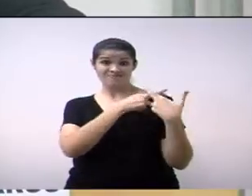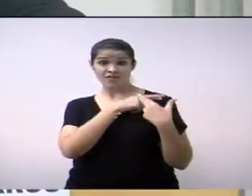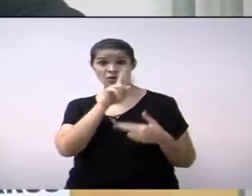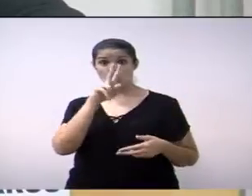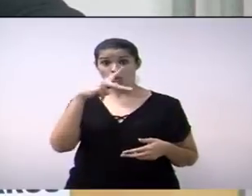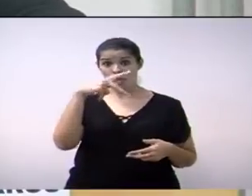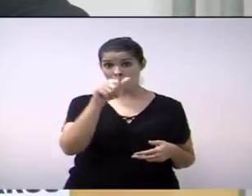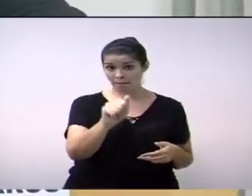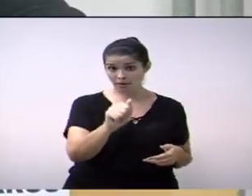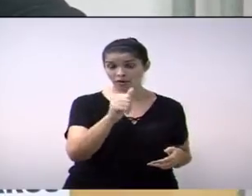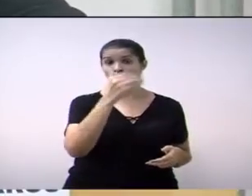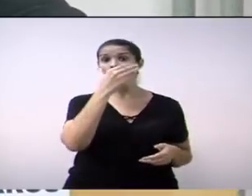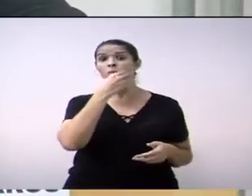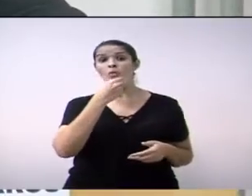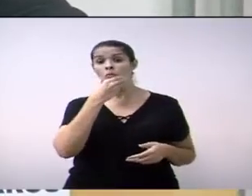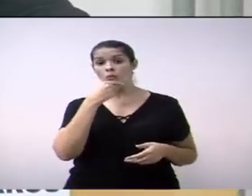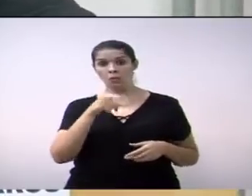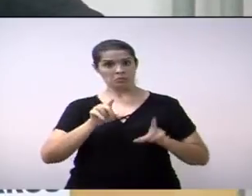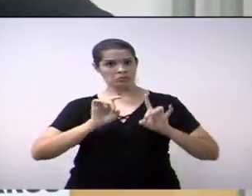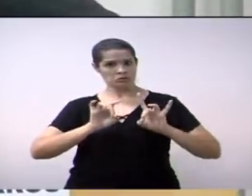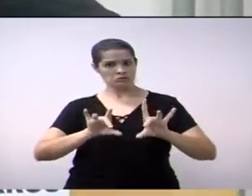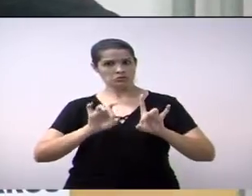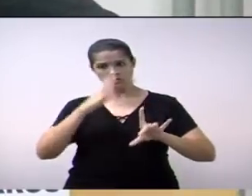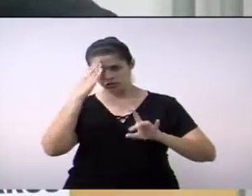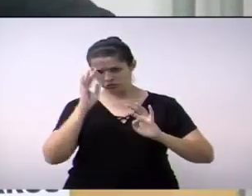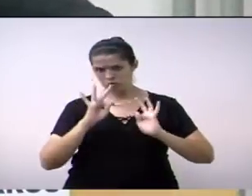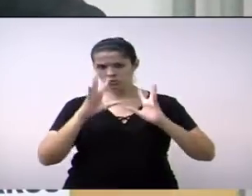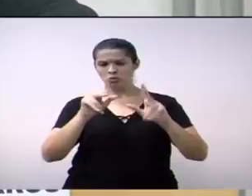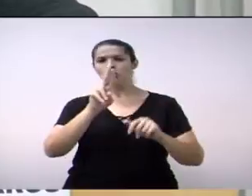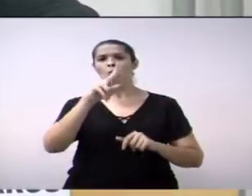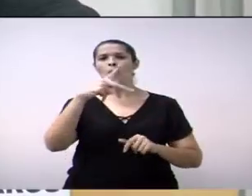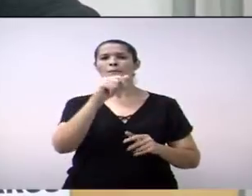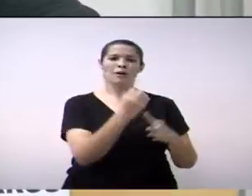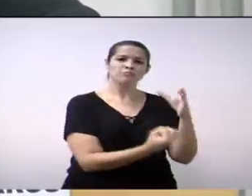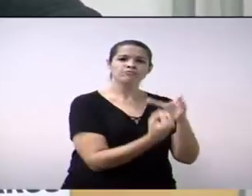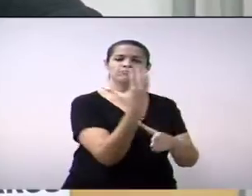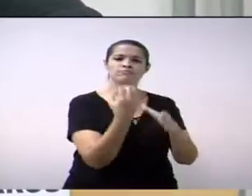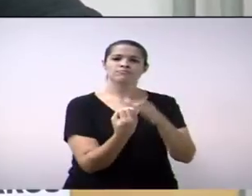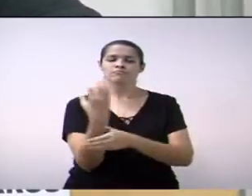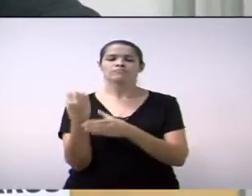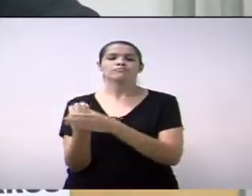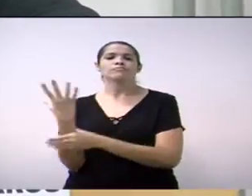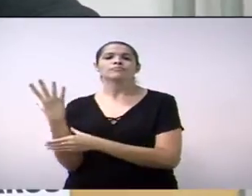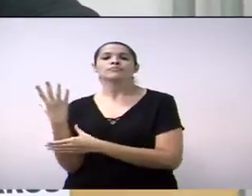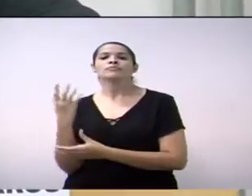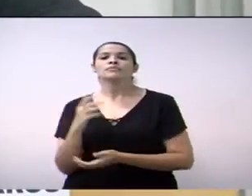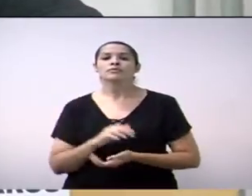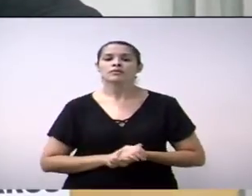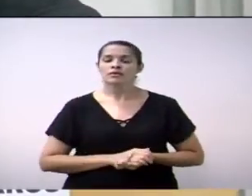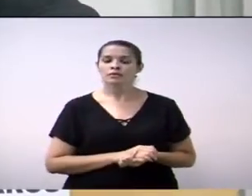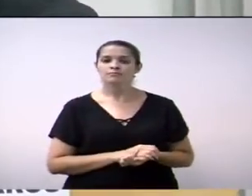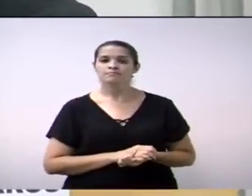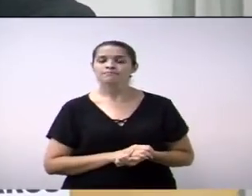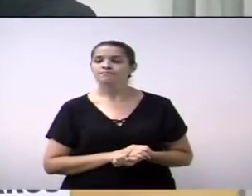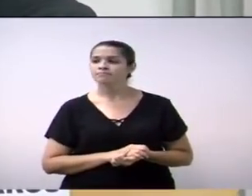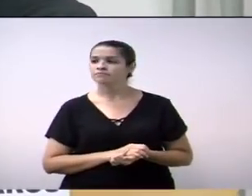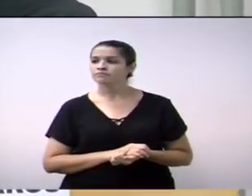da área lá, o responsável da área, e, obviamente, foi através da intercessão do assessor da Ana Perugini, que está